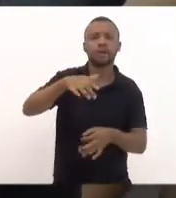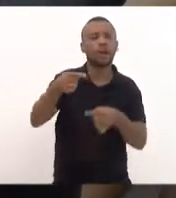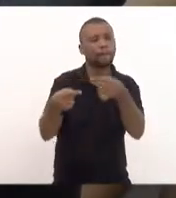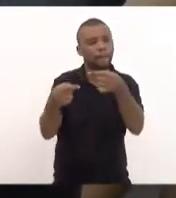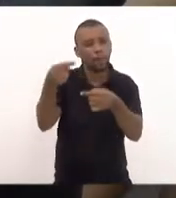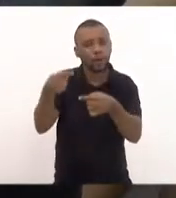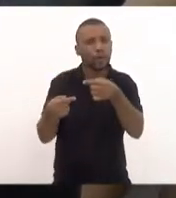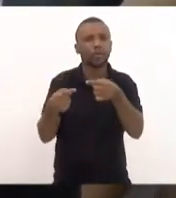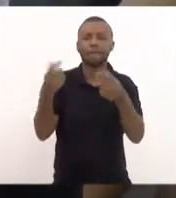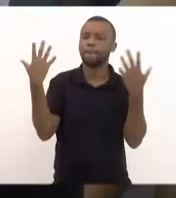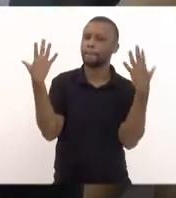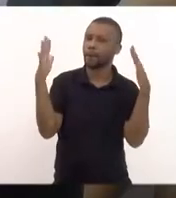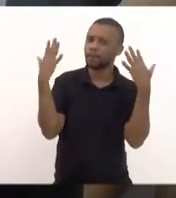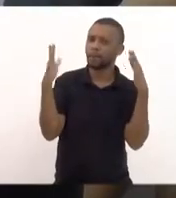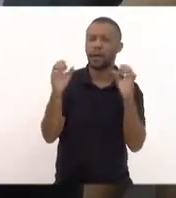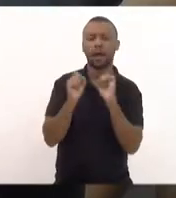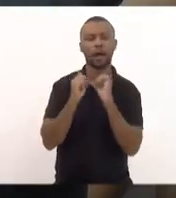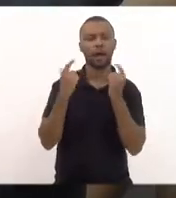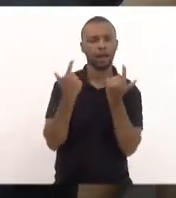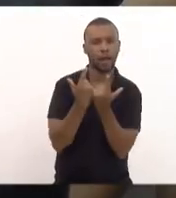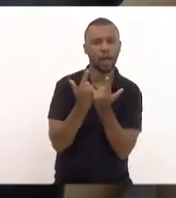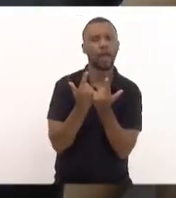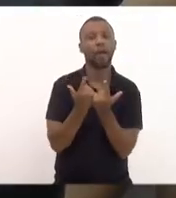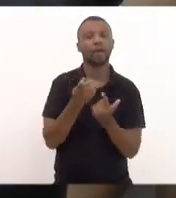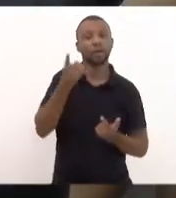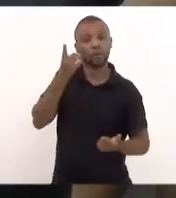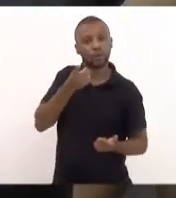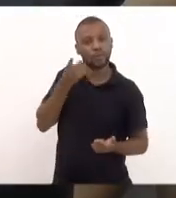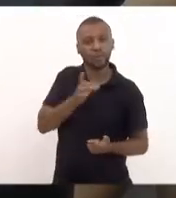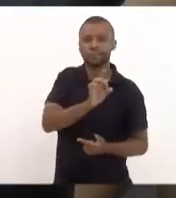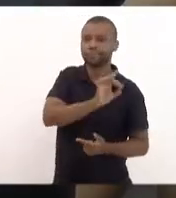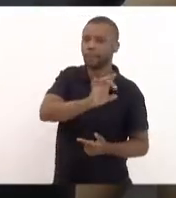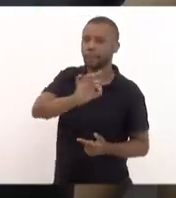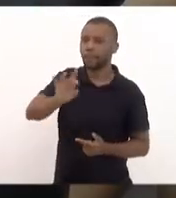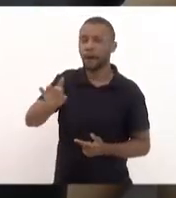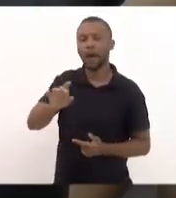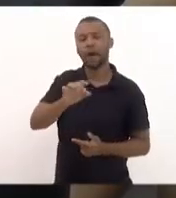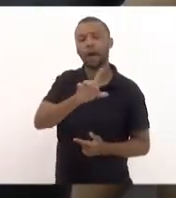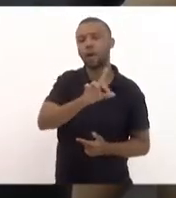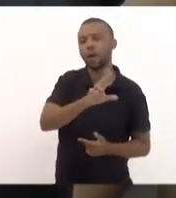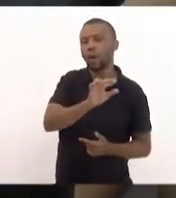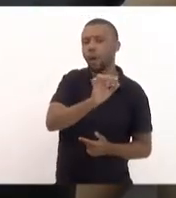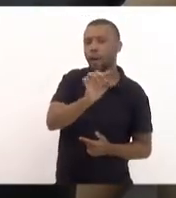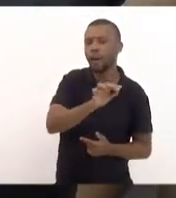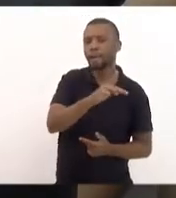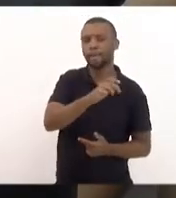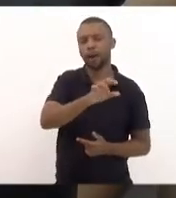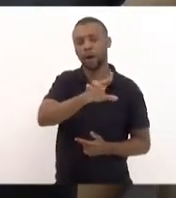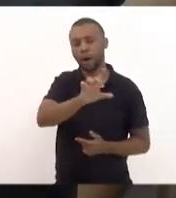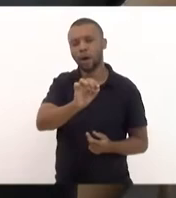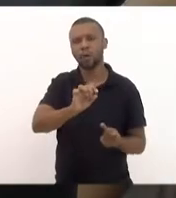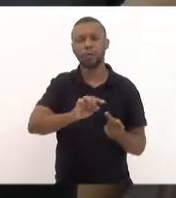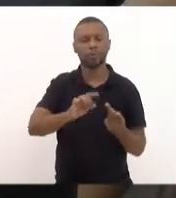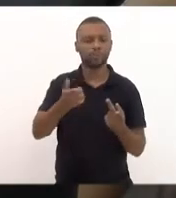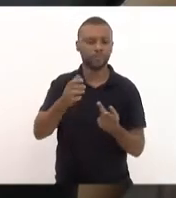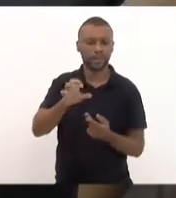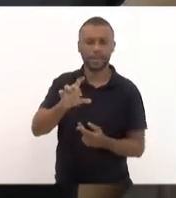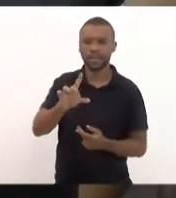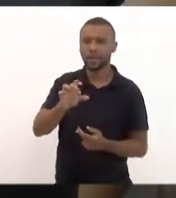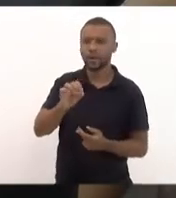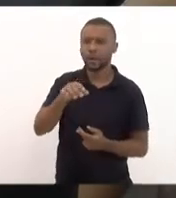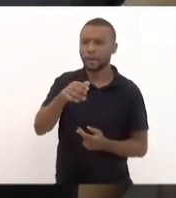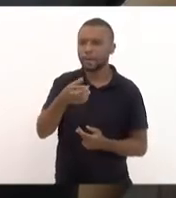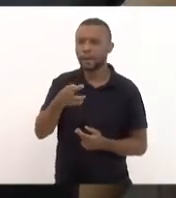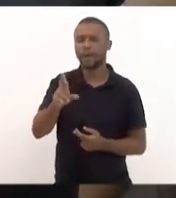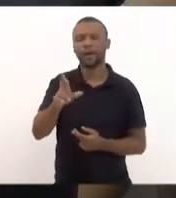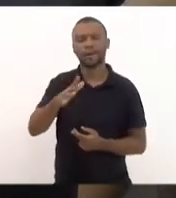que o Valdec, Luiz Paulo e Delmar tiveram uma importância, quer dizer, bastante grande nessa discussão. Ela estava muito só, com a preocupação muito só urbana.